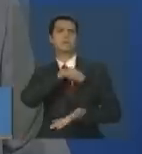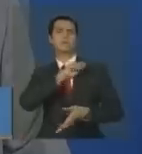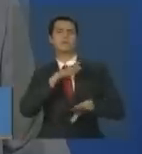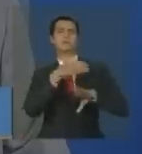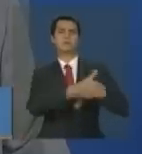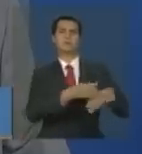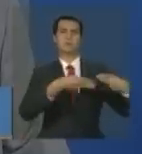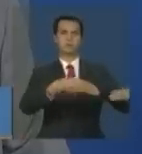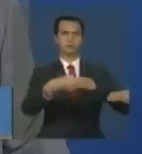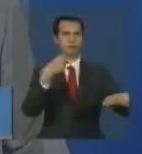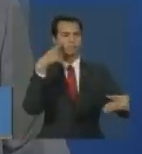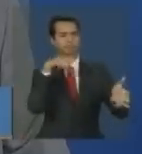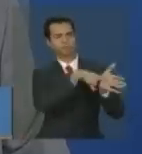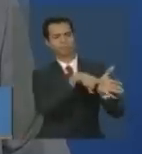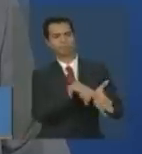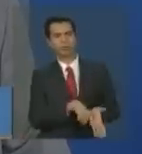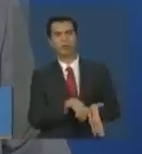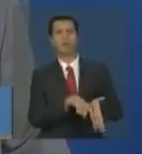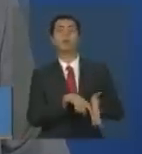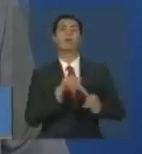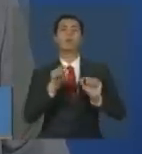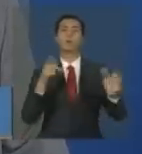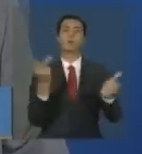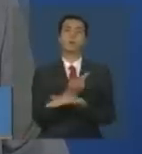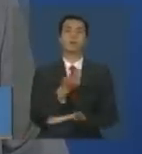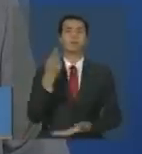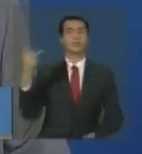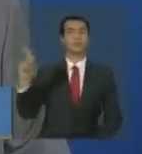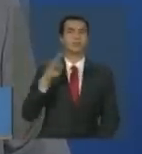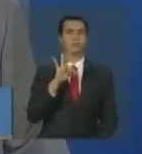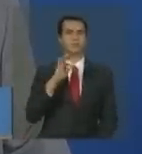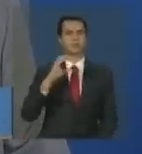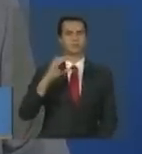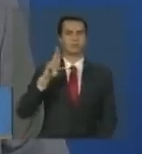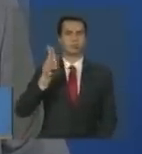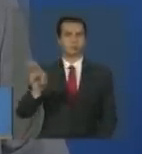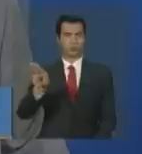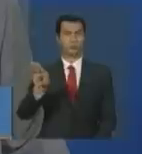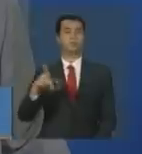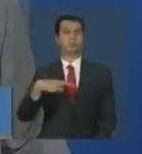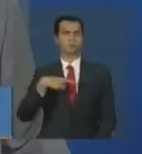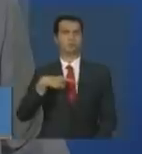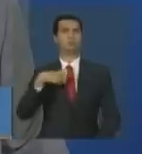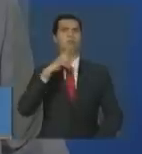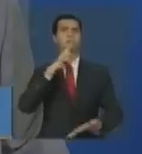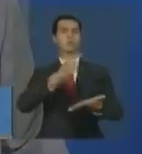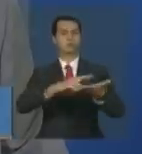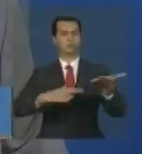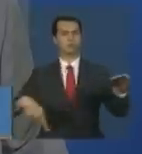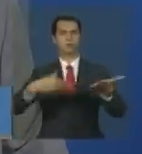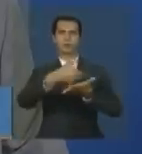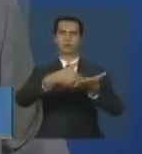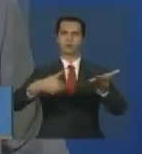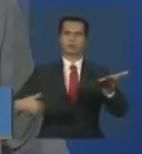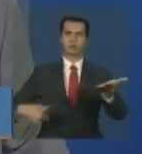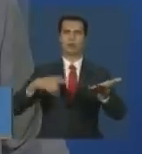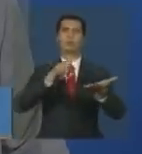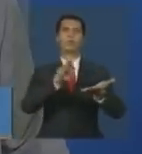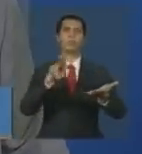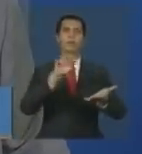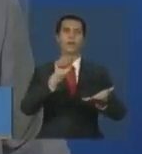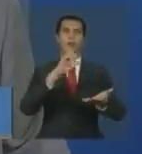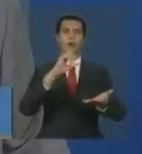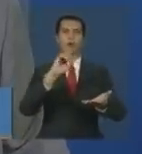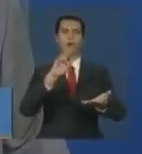e, a partir dessas fiscalizações, eles emitem pareceres, né, que depois são chamados os acórdãos do